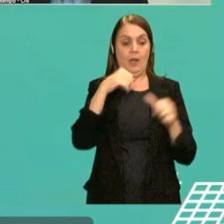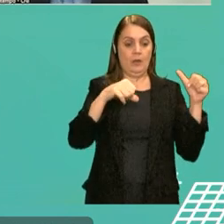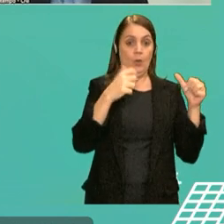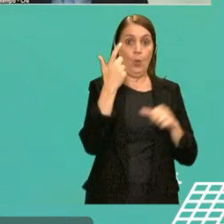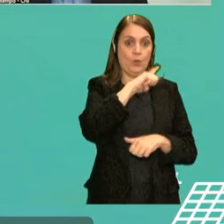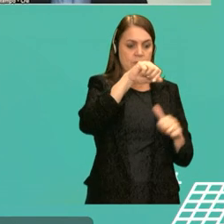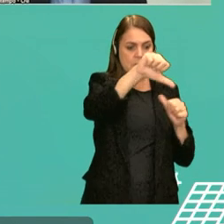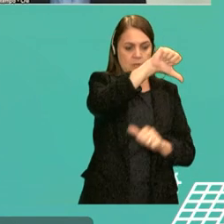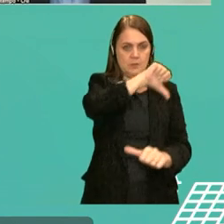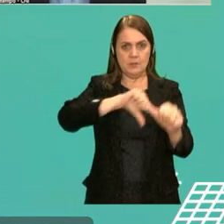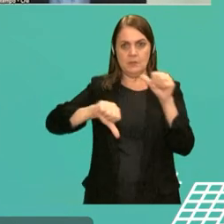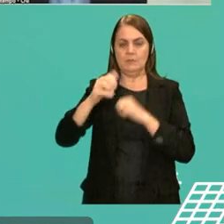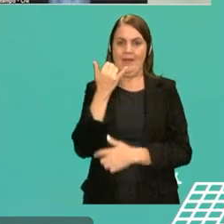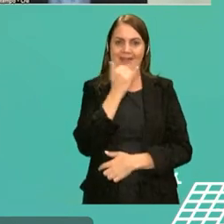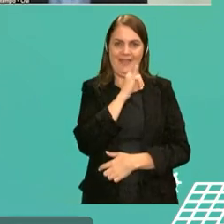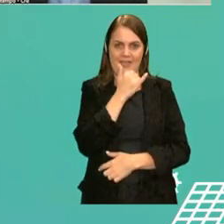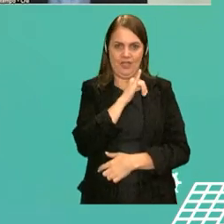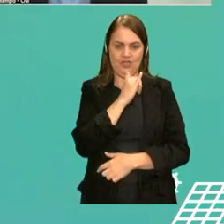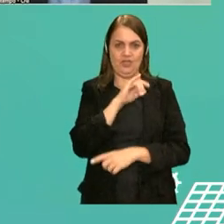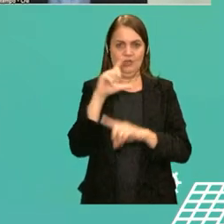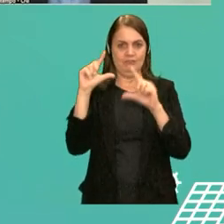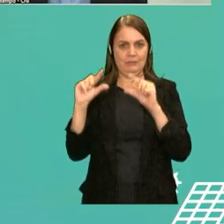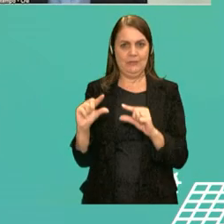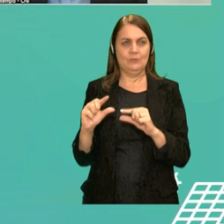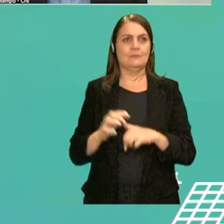de baixo carbono.